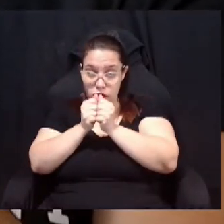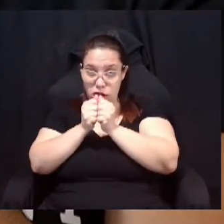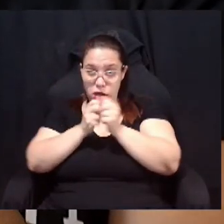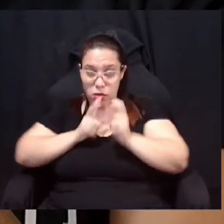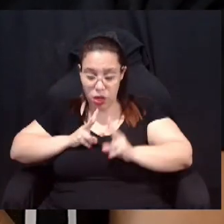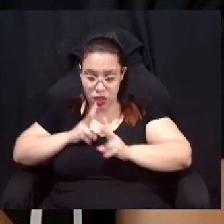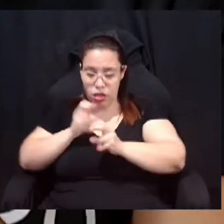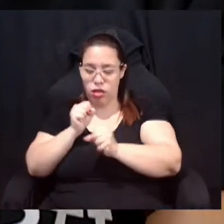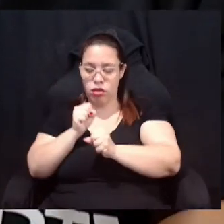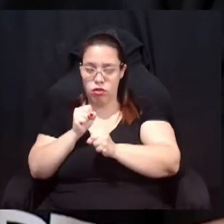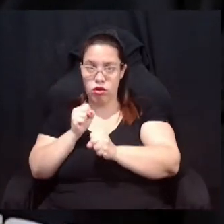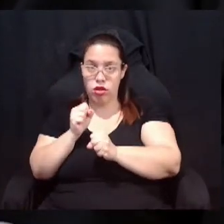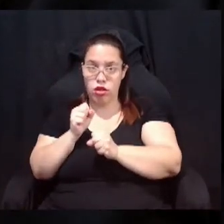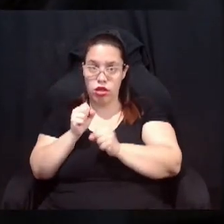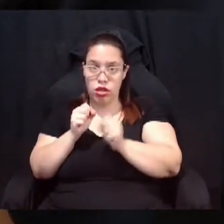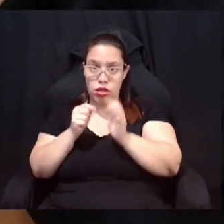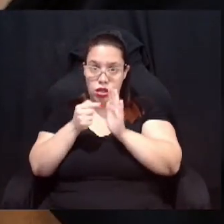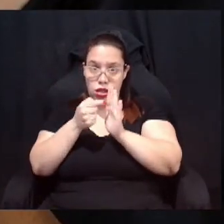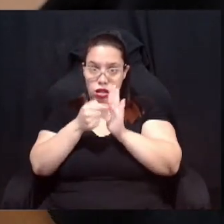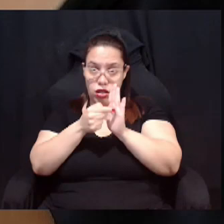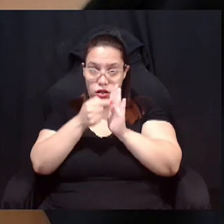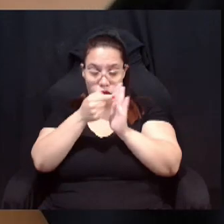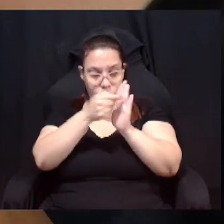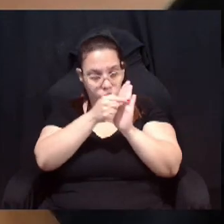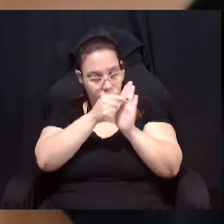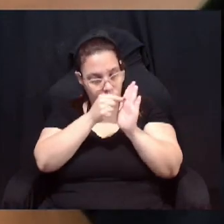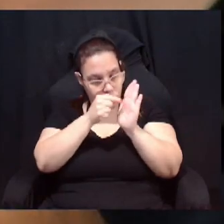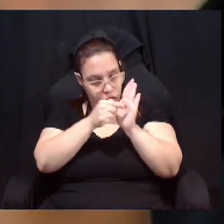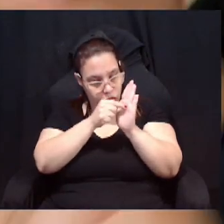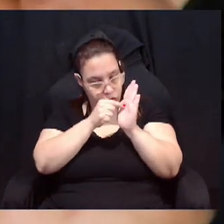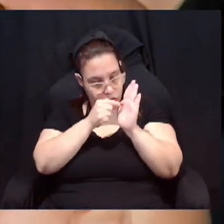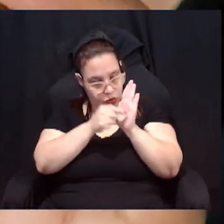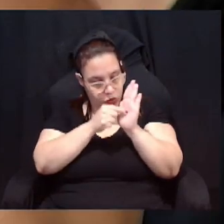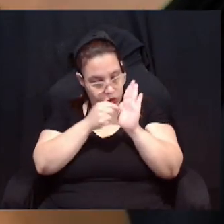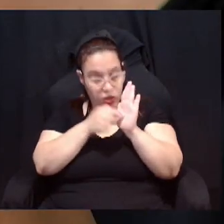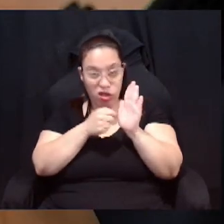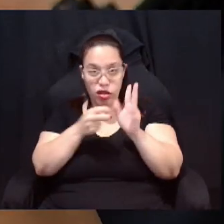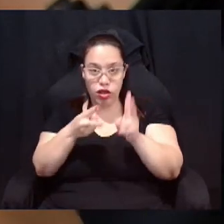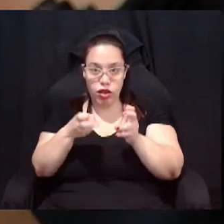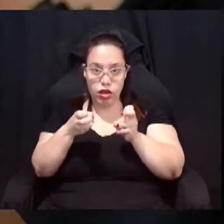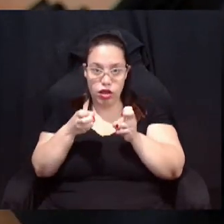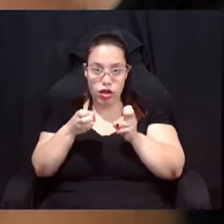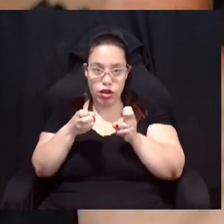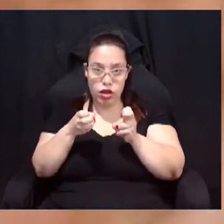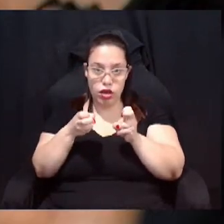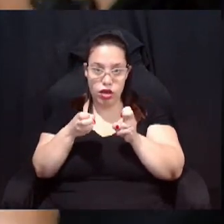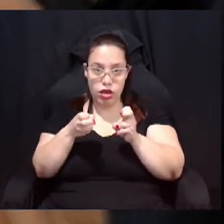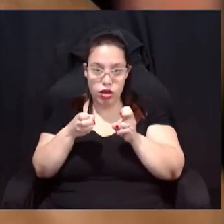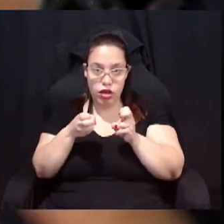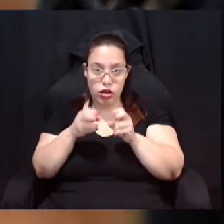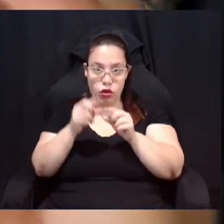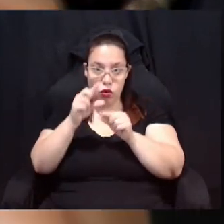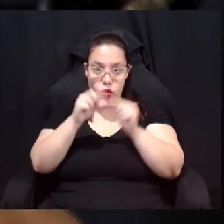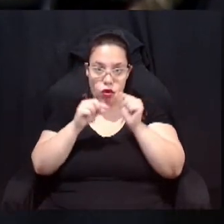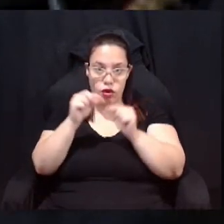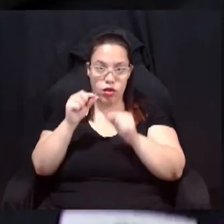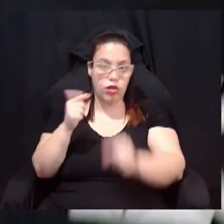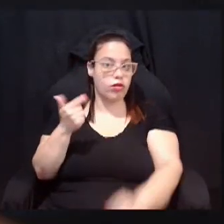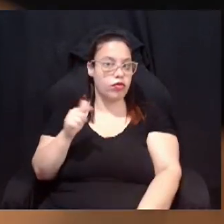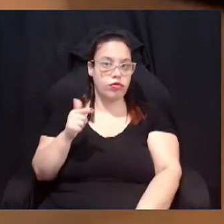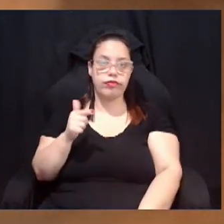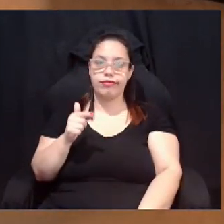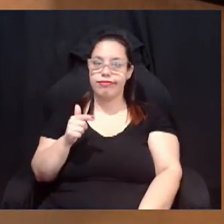uma listrinha embaixo da outra. Se você percebe que ele tá ficando com espaços, ele não vai dar